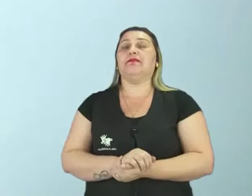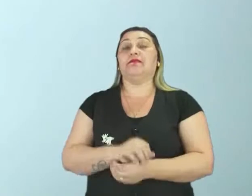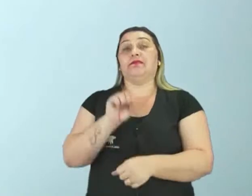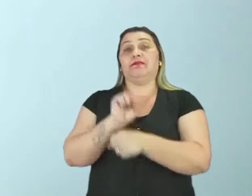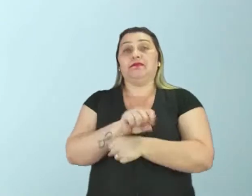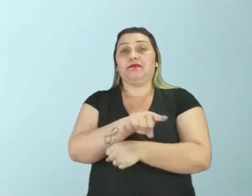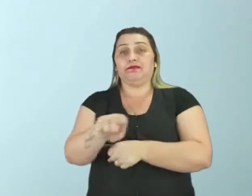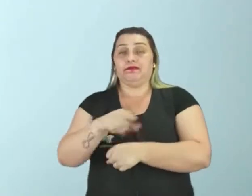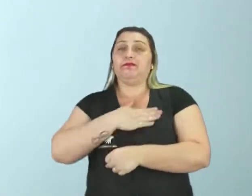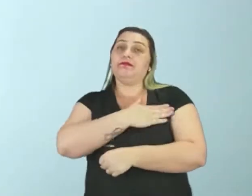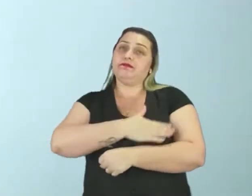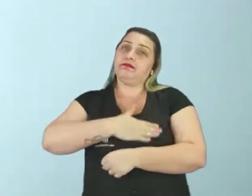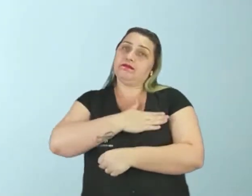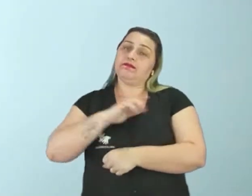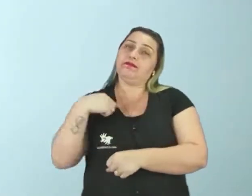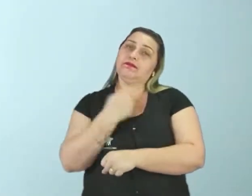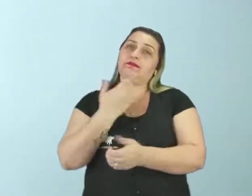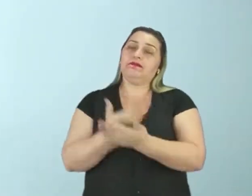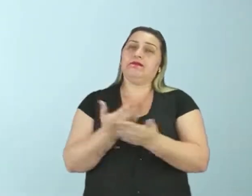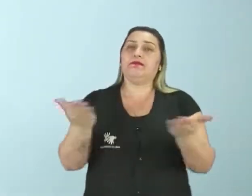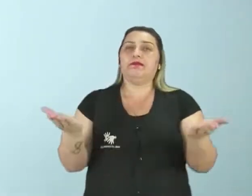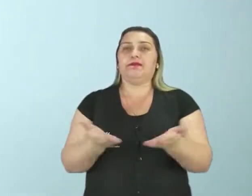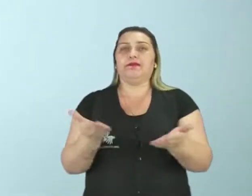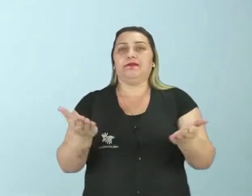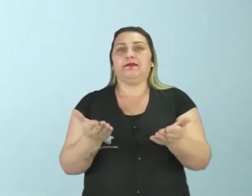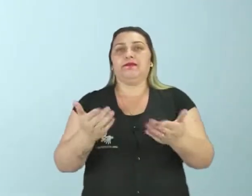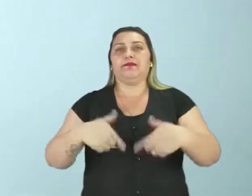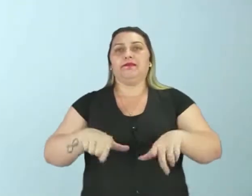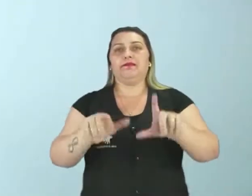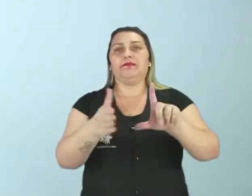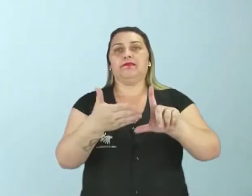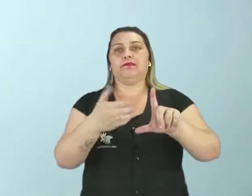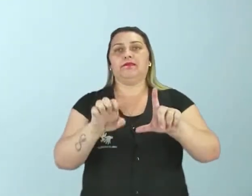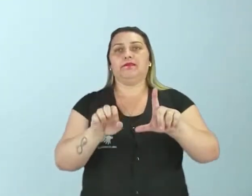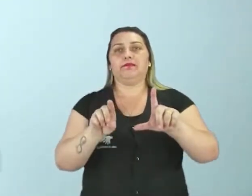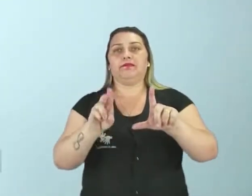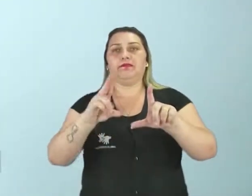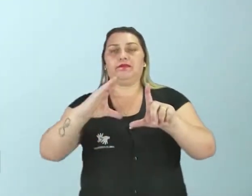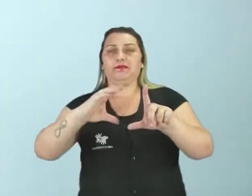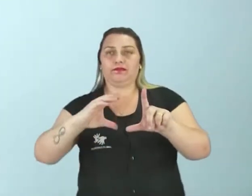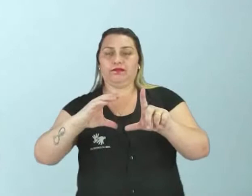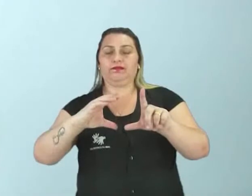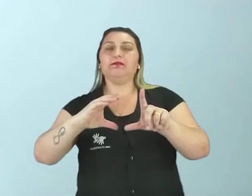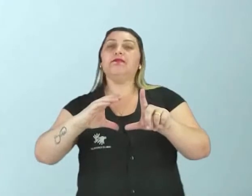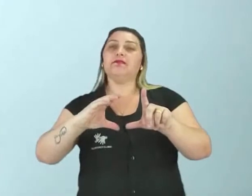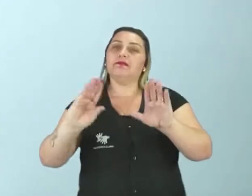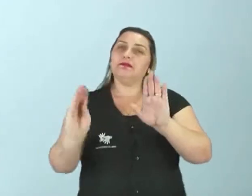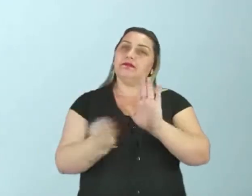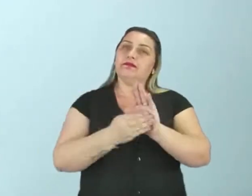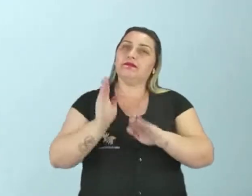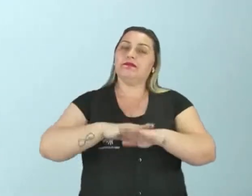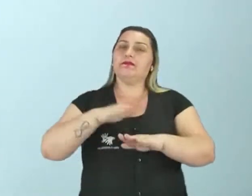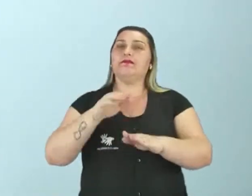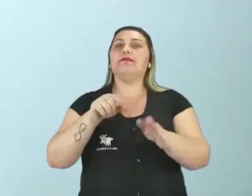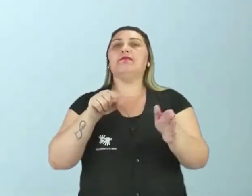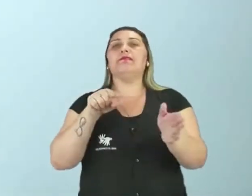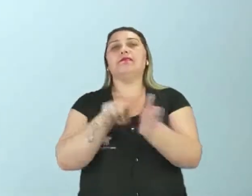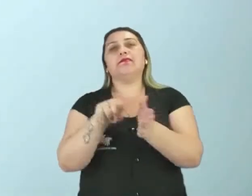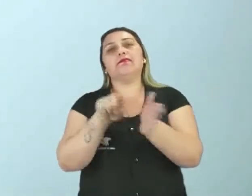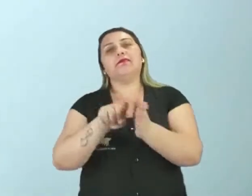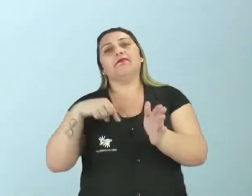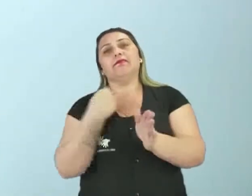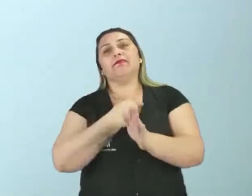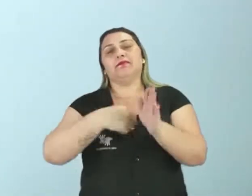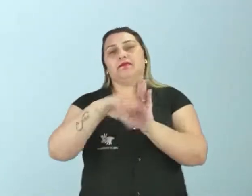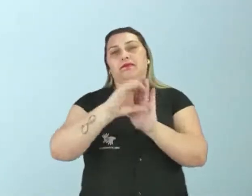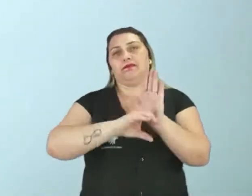Espero que vocês tenham gostado da nossa aula de hoje. Acesse o nosso portal, lá estarei colocando mais questões sobre o nosso